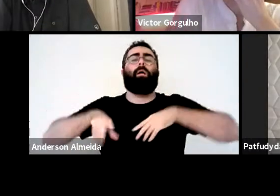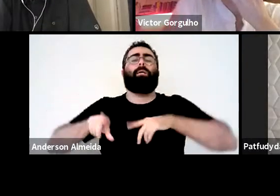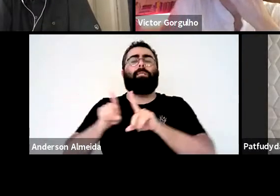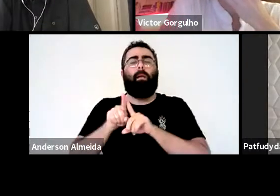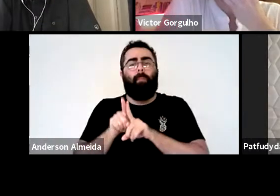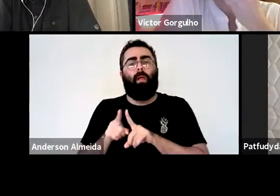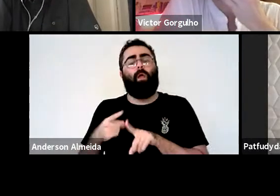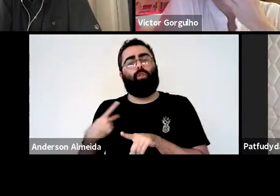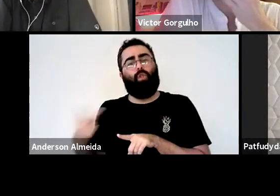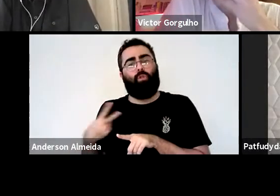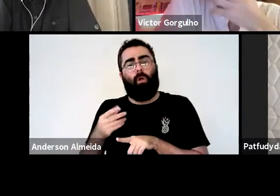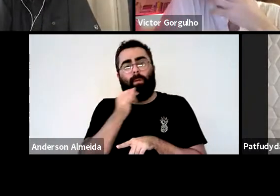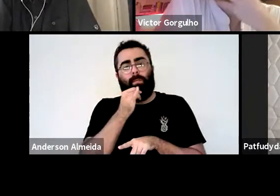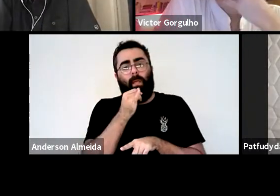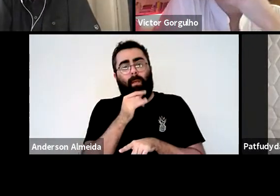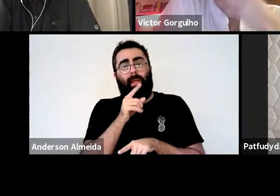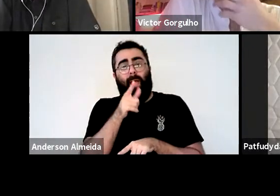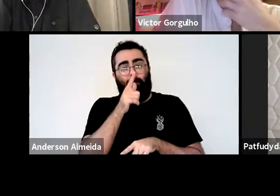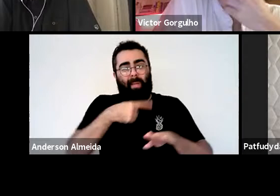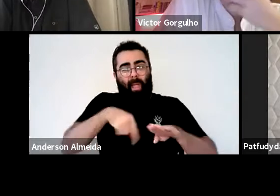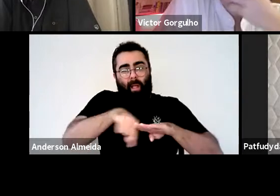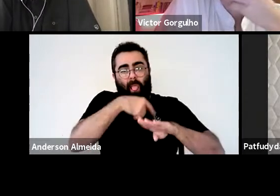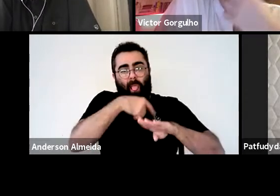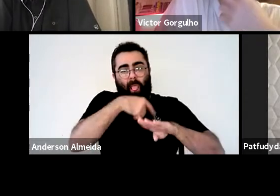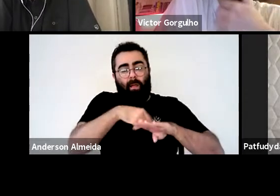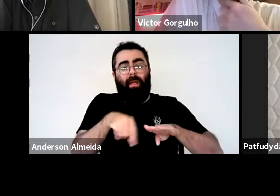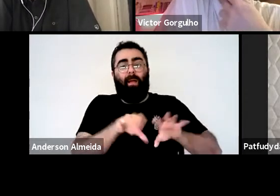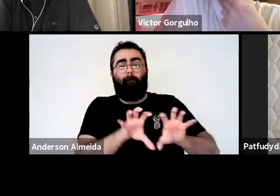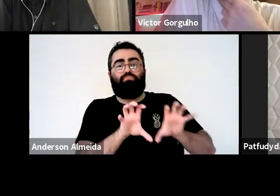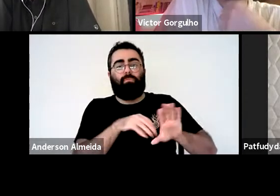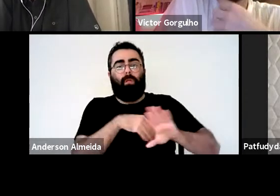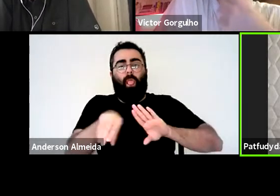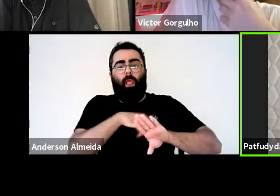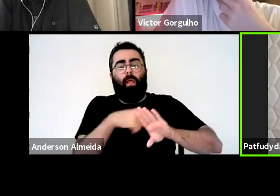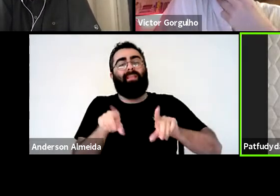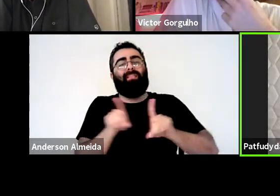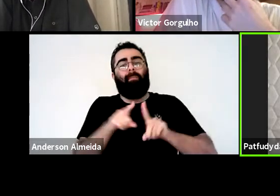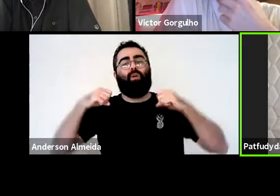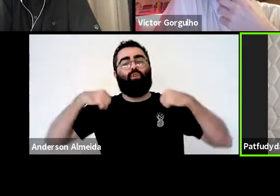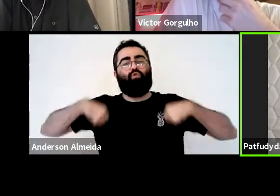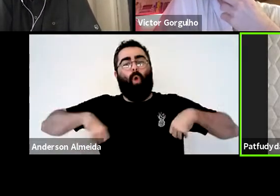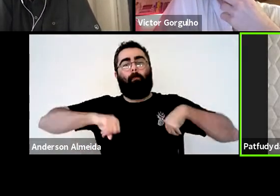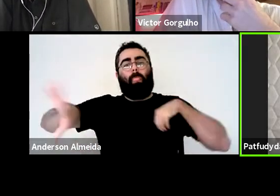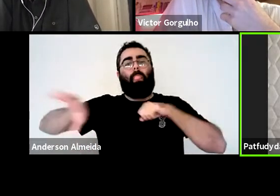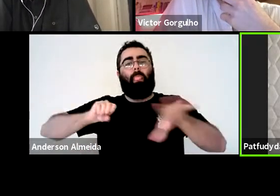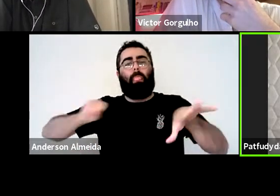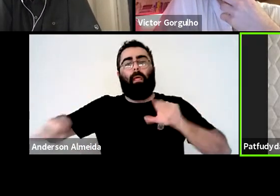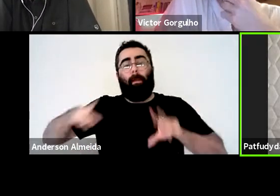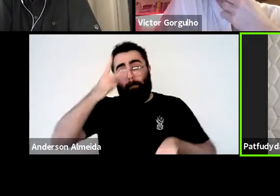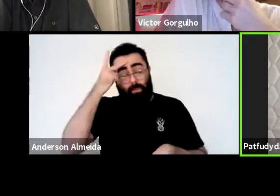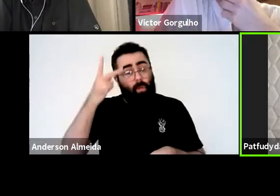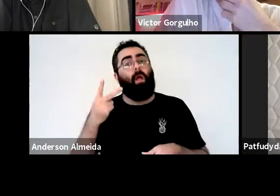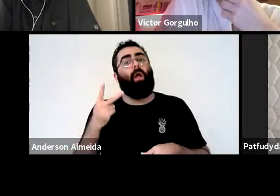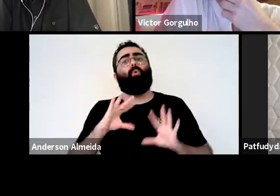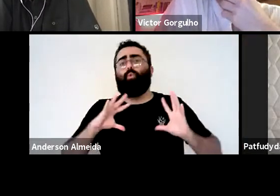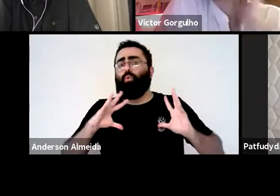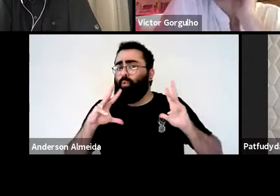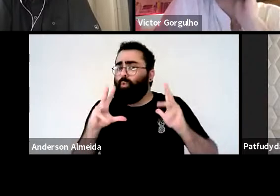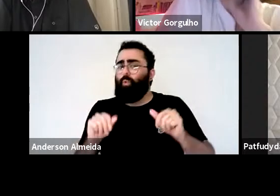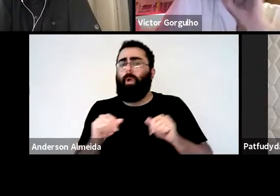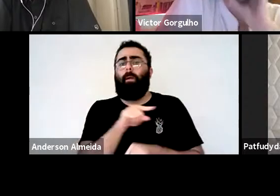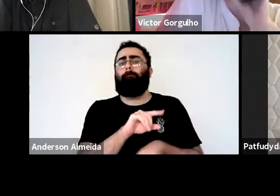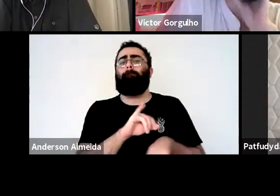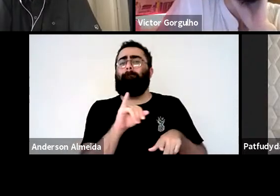pau ou com a bunda balançando, uhum, e que o suor espalhava para as pessoas. Uhum. E que tudo isso era importante no trabalho, porque de alguma maneira